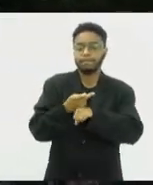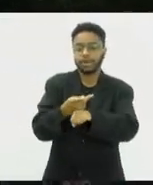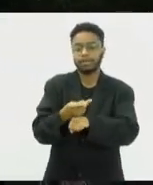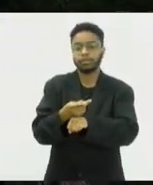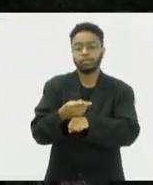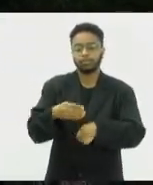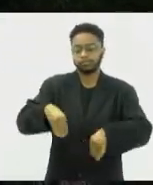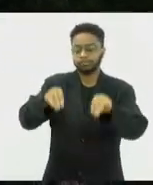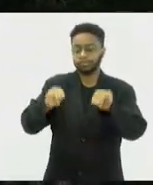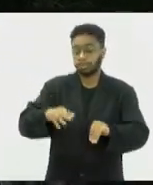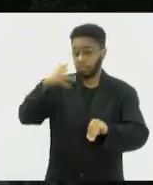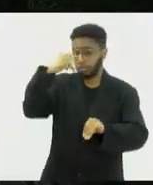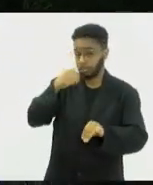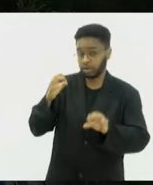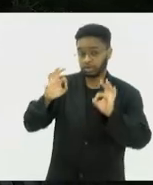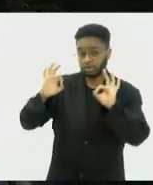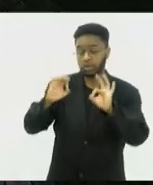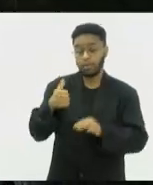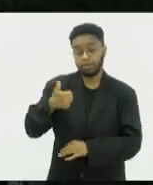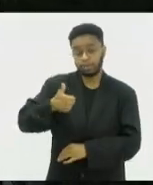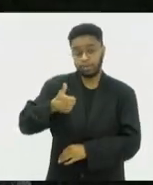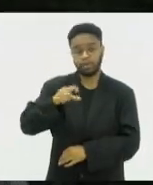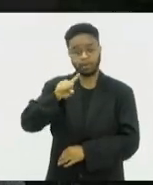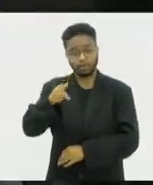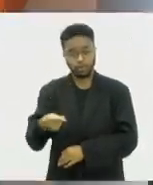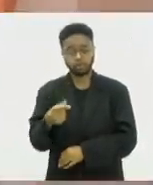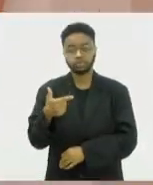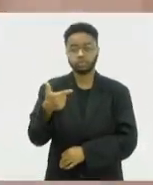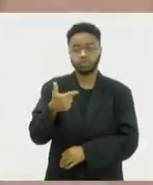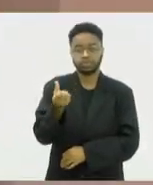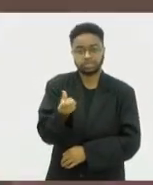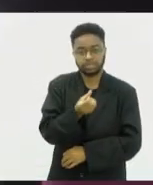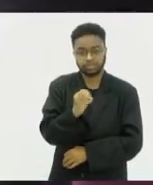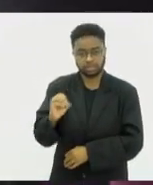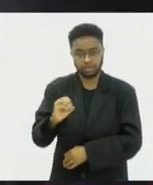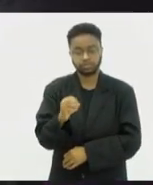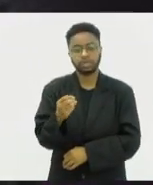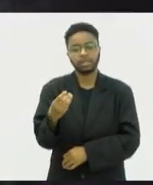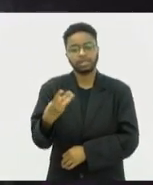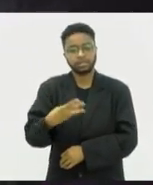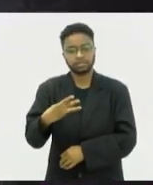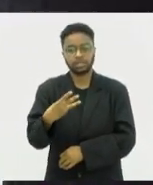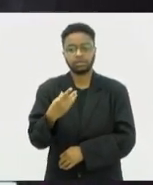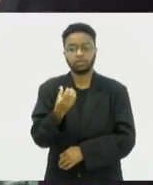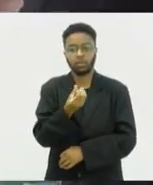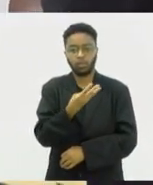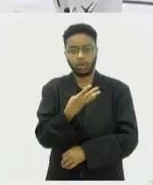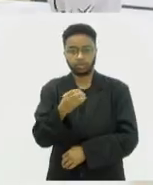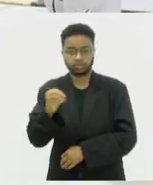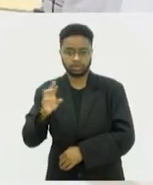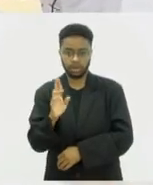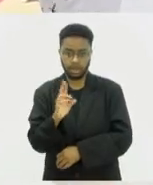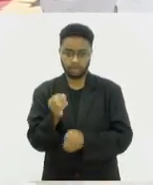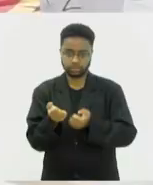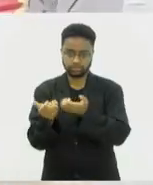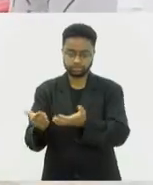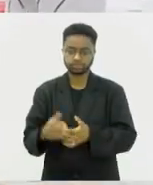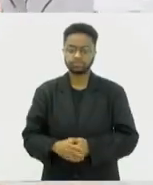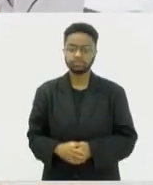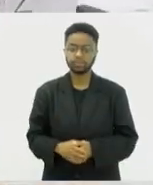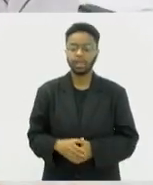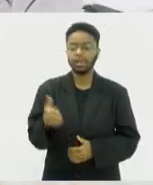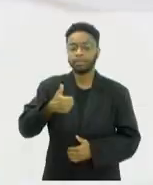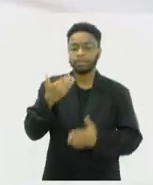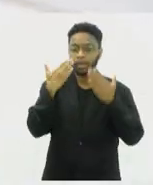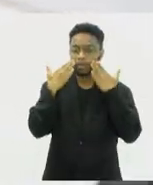segundo R$ 600 e o terceiro R$ 400. A primeira mostra de cinema haitiano no Brasil, que acontece